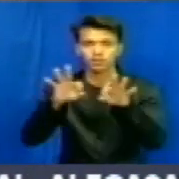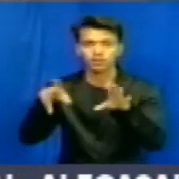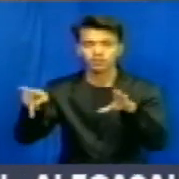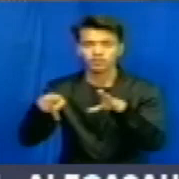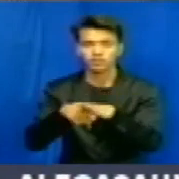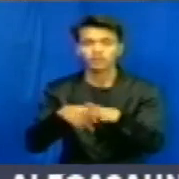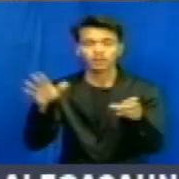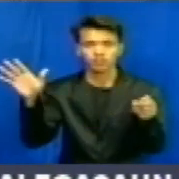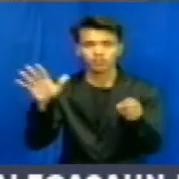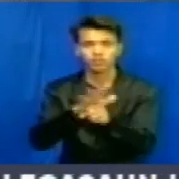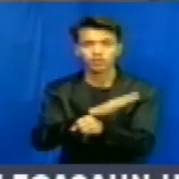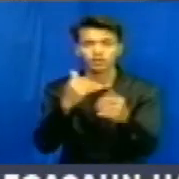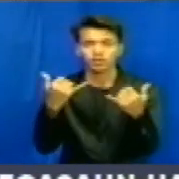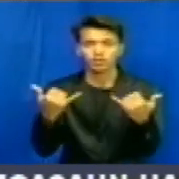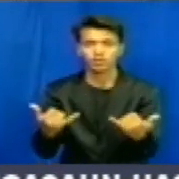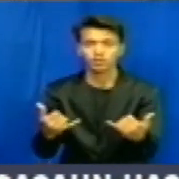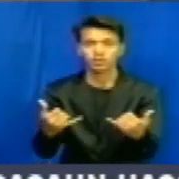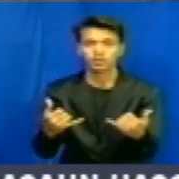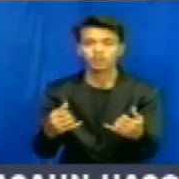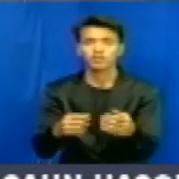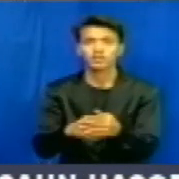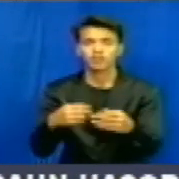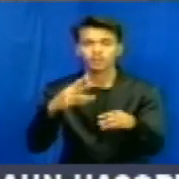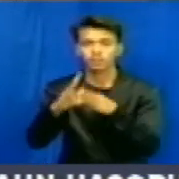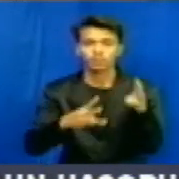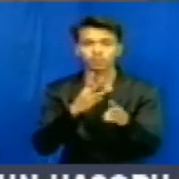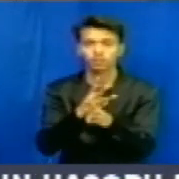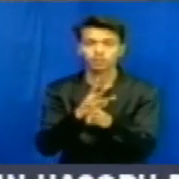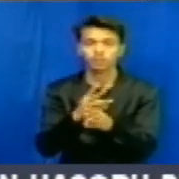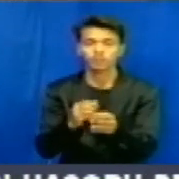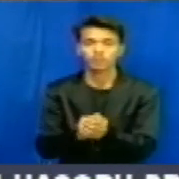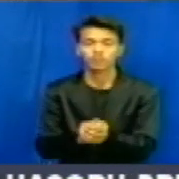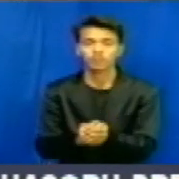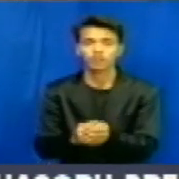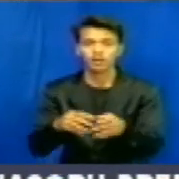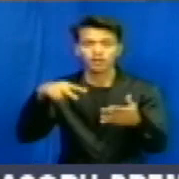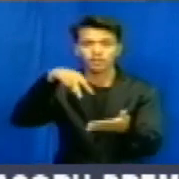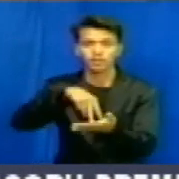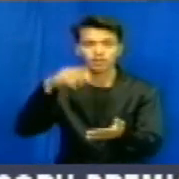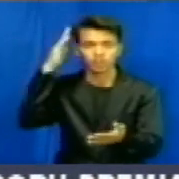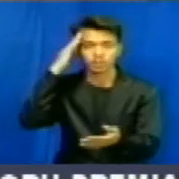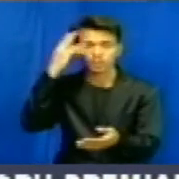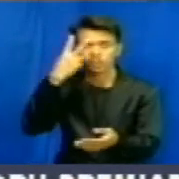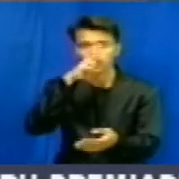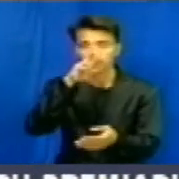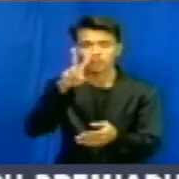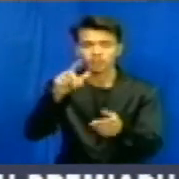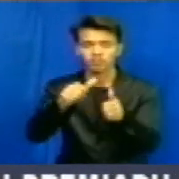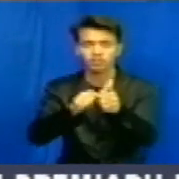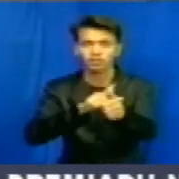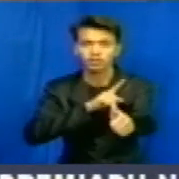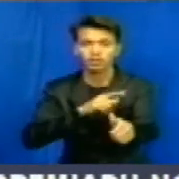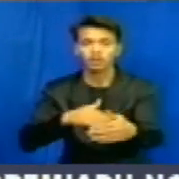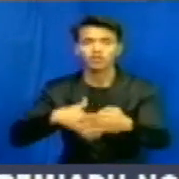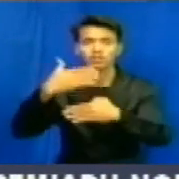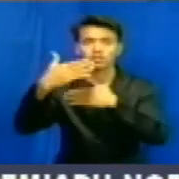persija tu máximo. Ohin loron, ite iha era global ninian, nudor jovem persija tu hamrik ho di Hanoin, no hateke badok. Hawa tu